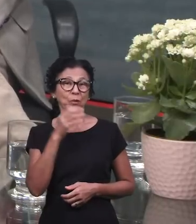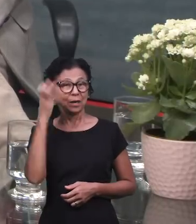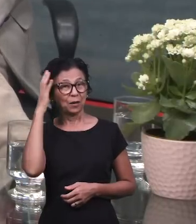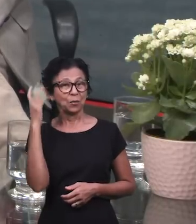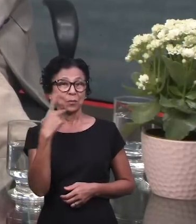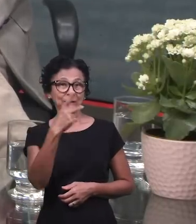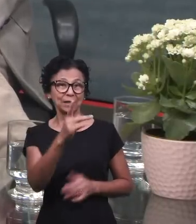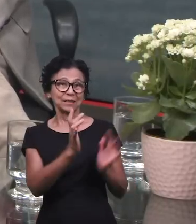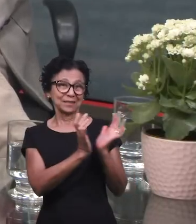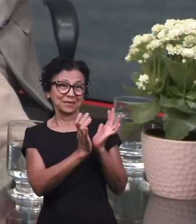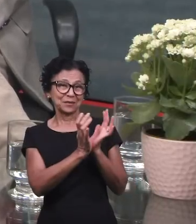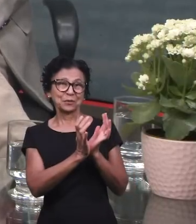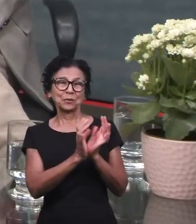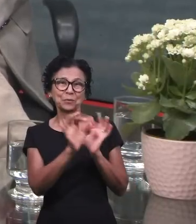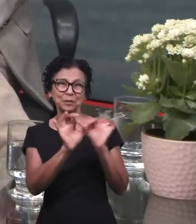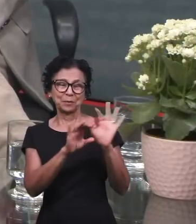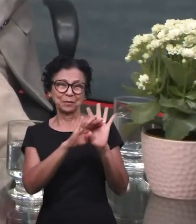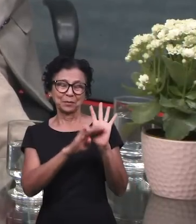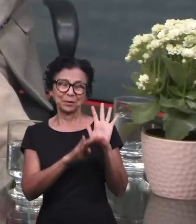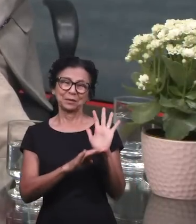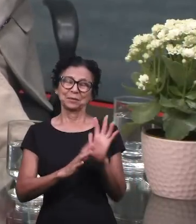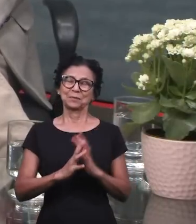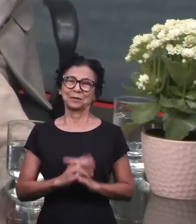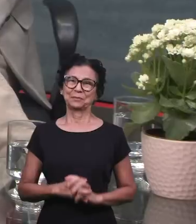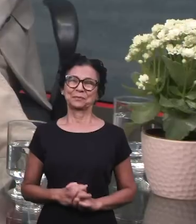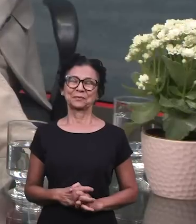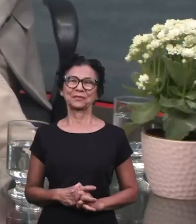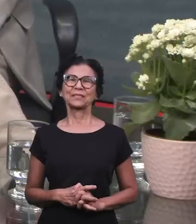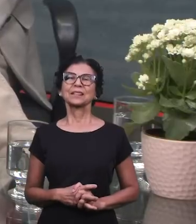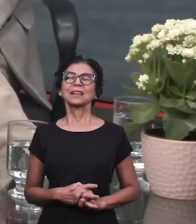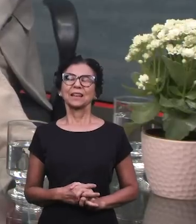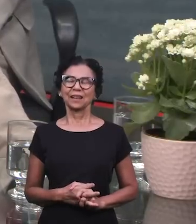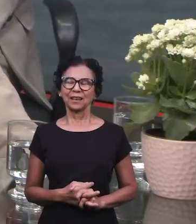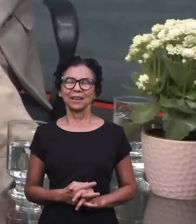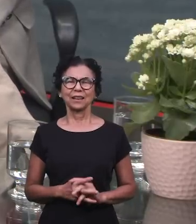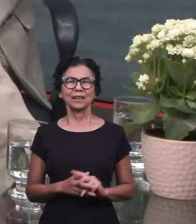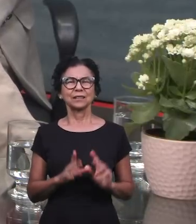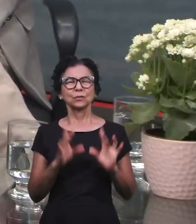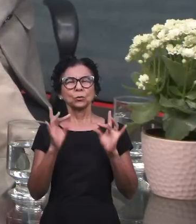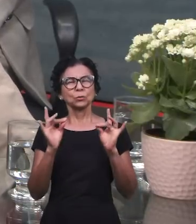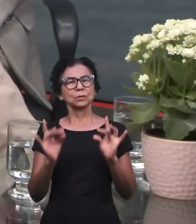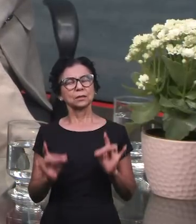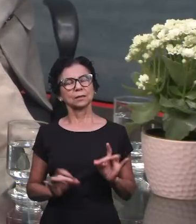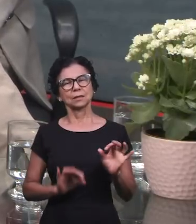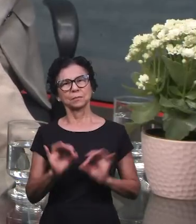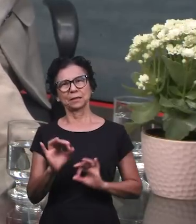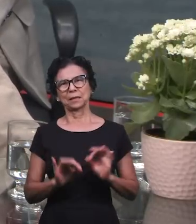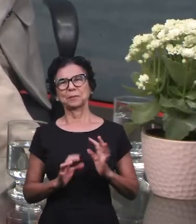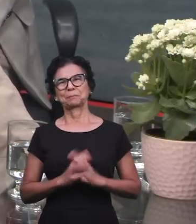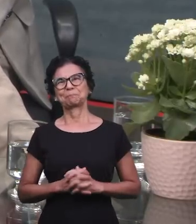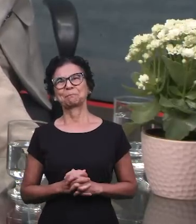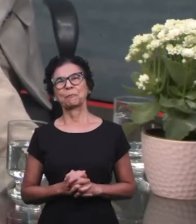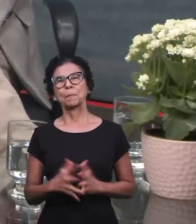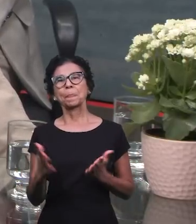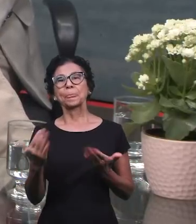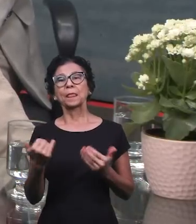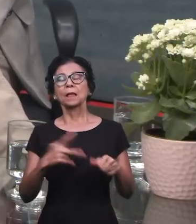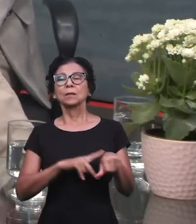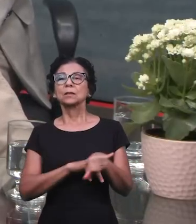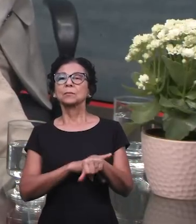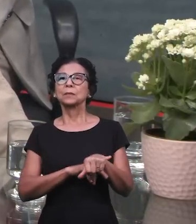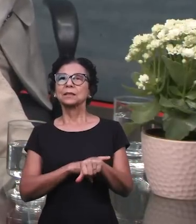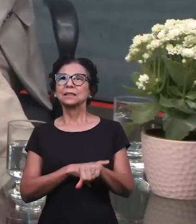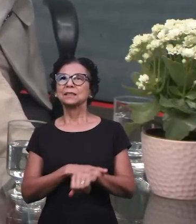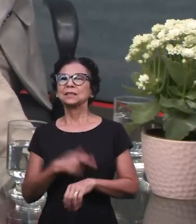Mas é uma bênção, é um grupo que traz e prepara realmente todas as coisas para esse programa. Aos jovens de Guarapari,